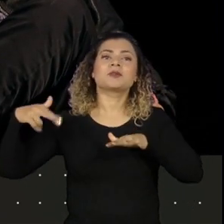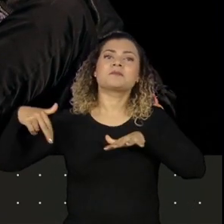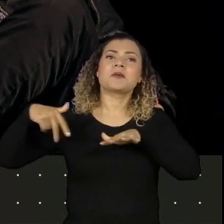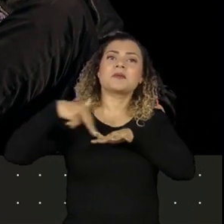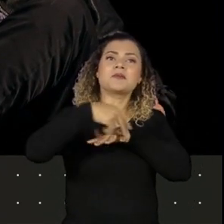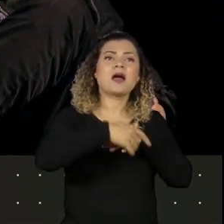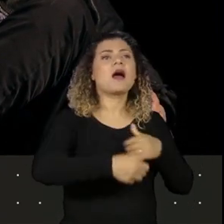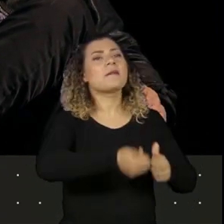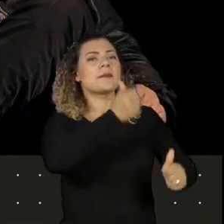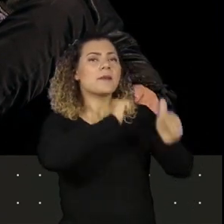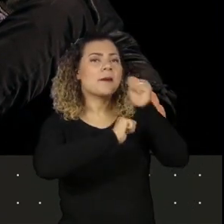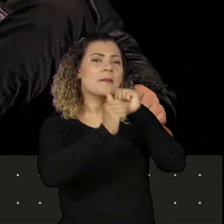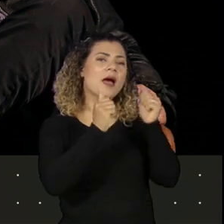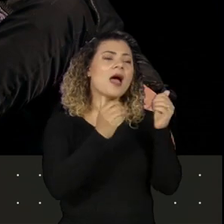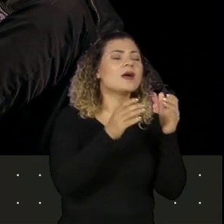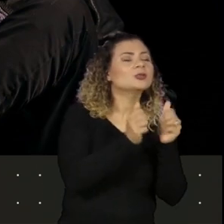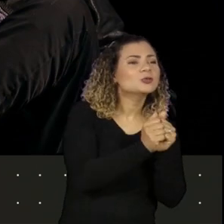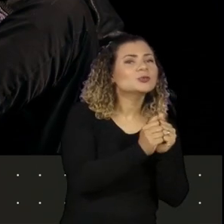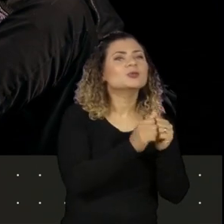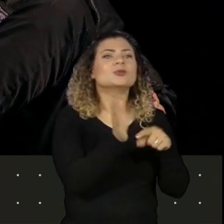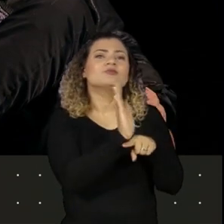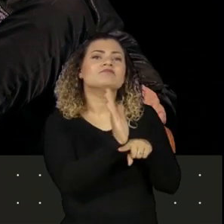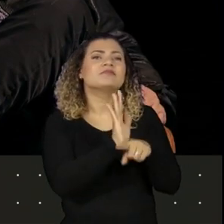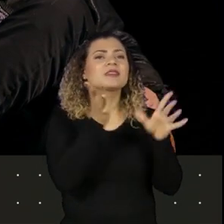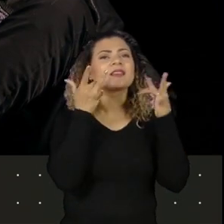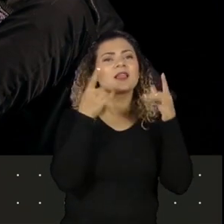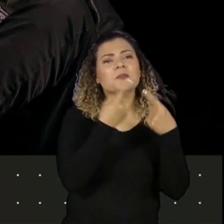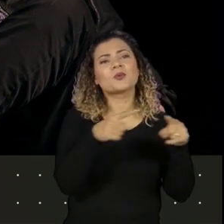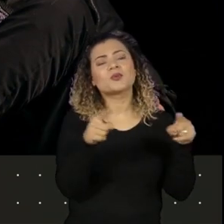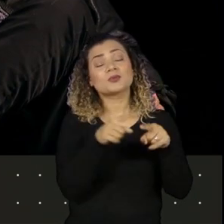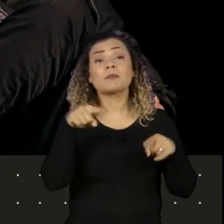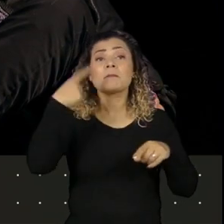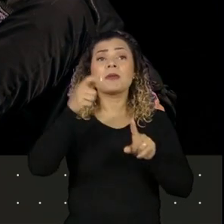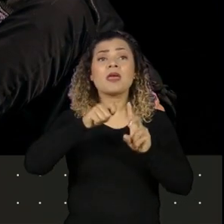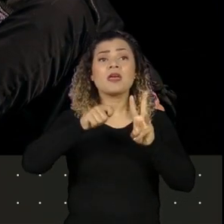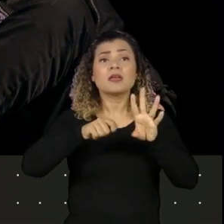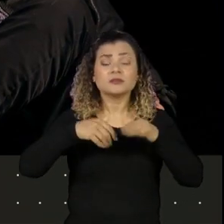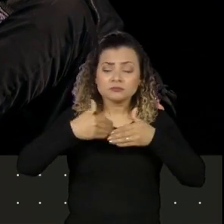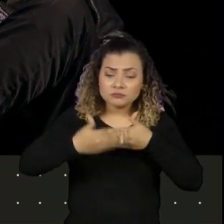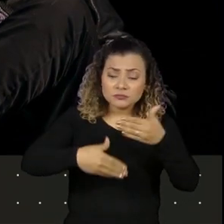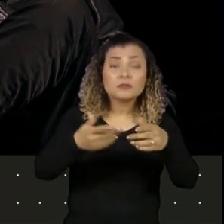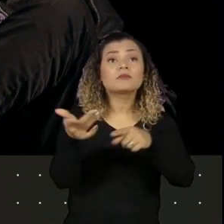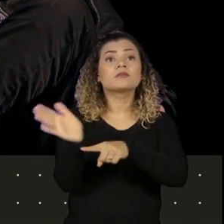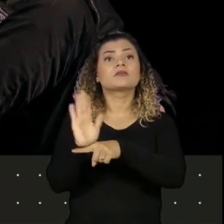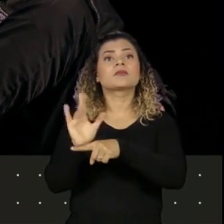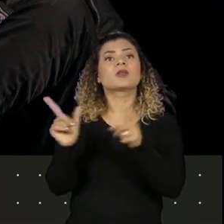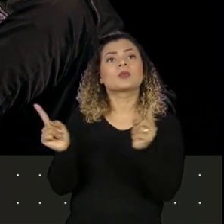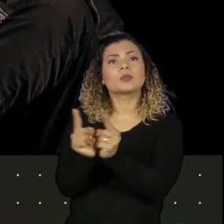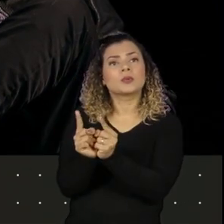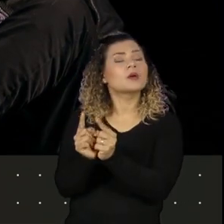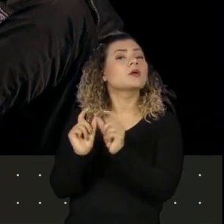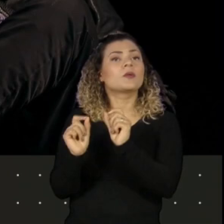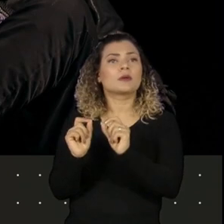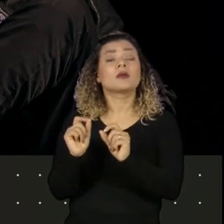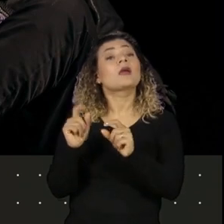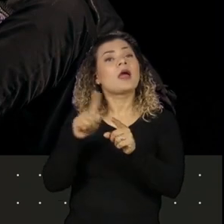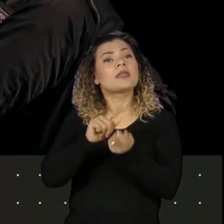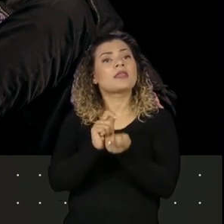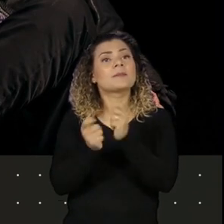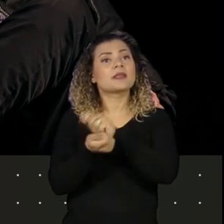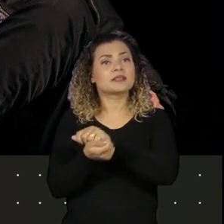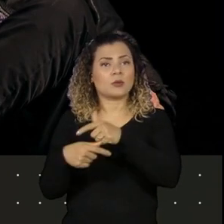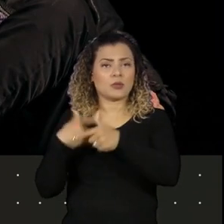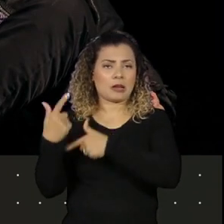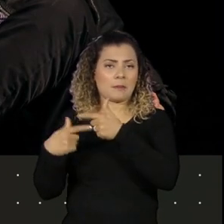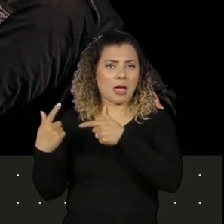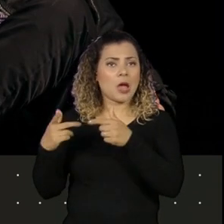para beber, falar de teatro, cinema e música. Alguns meses depois, eu fui rodar um curta-metragem que chama Cauda do Dinossauro, que é uma adaptação da obra do